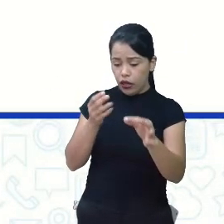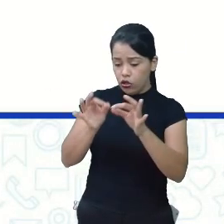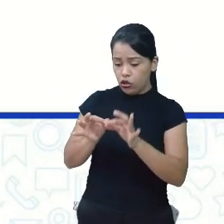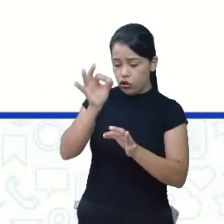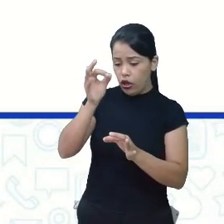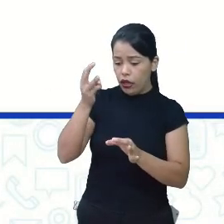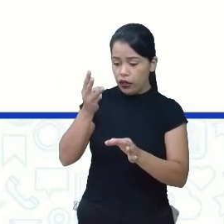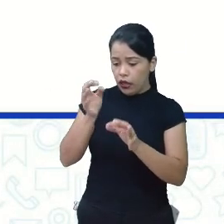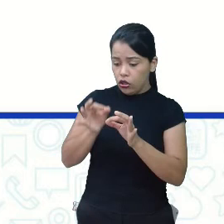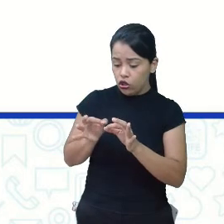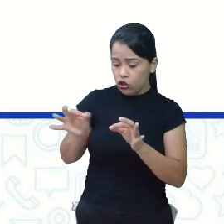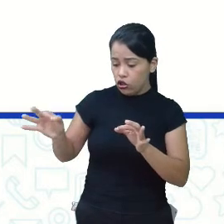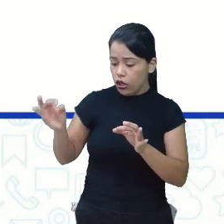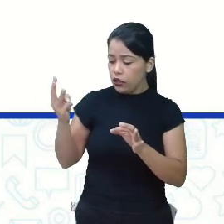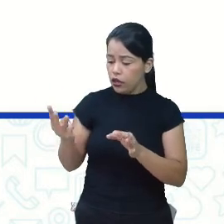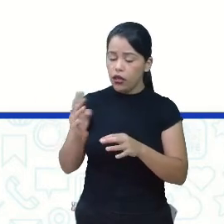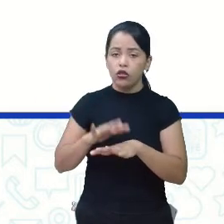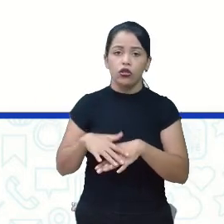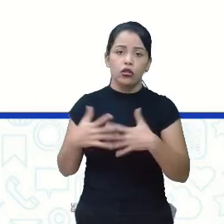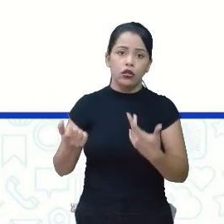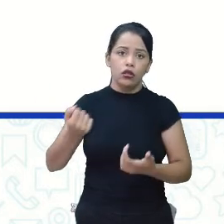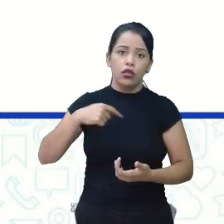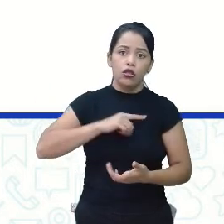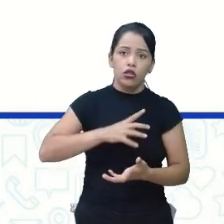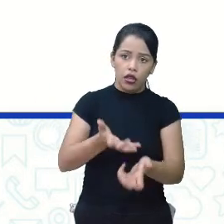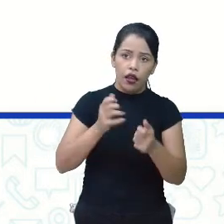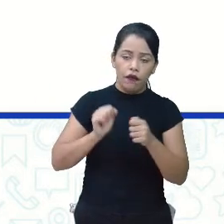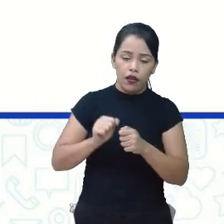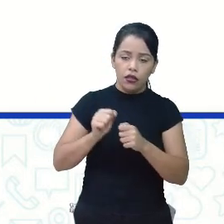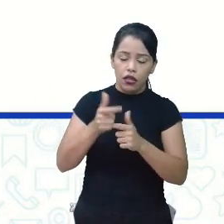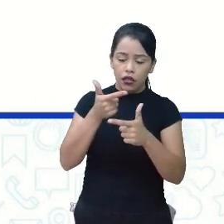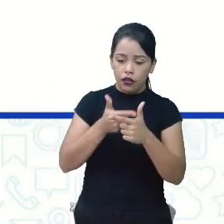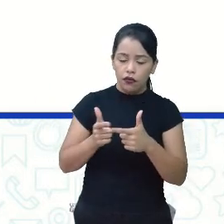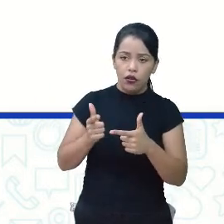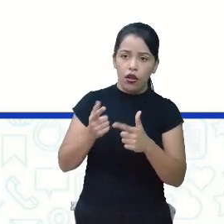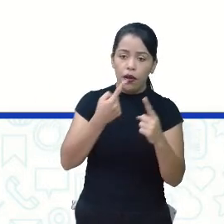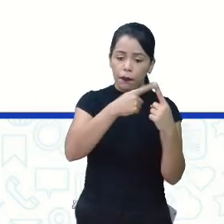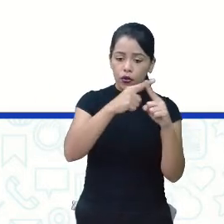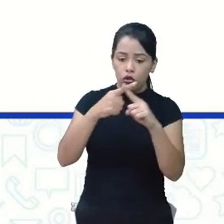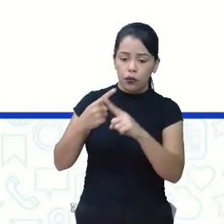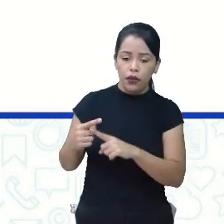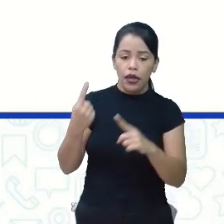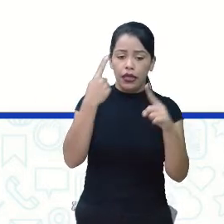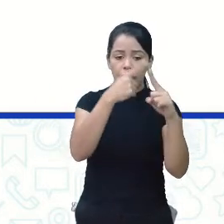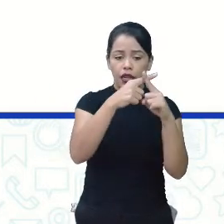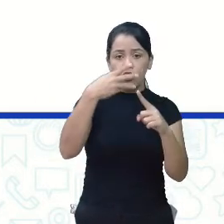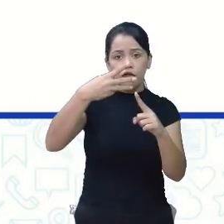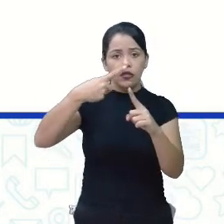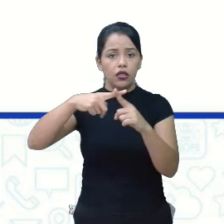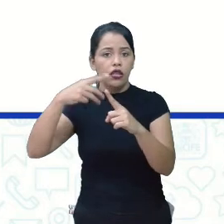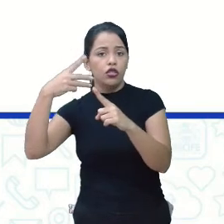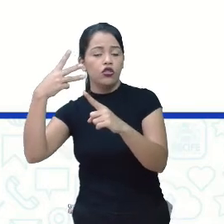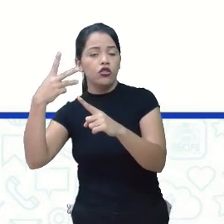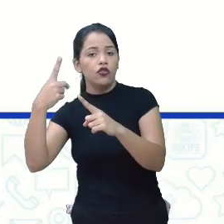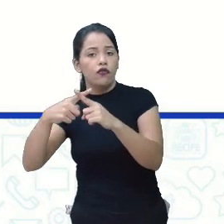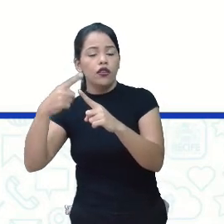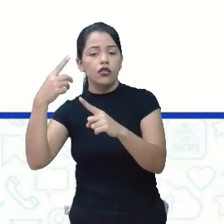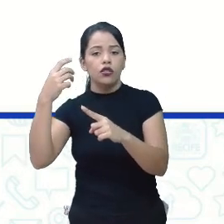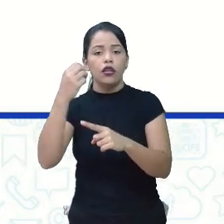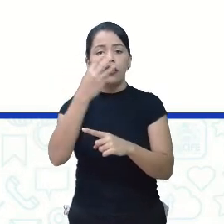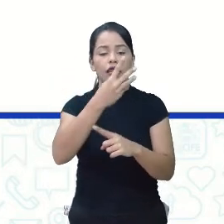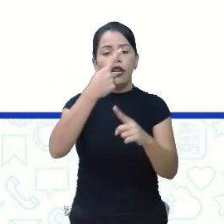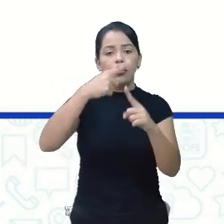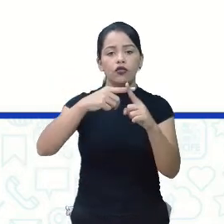de fazer o volume multiplicando as 3 dimensões, vai ficar assim, ó. 3 vezes 3 vezes 3, a gente vai